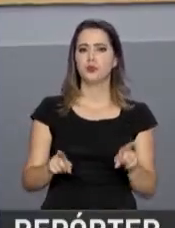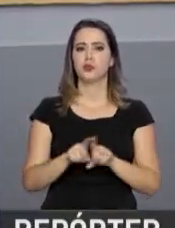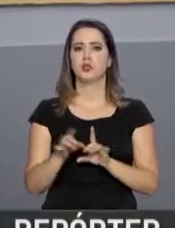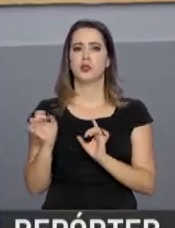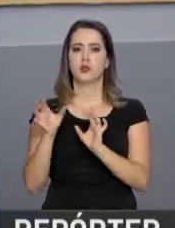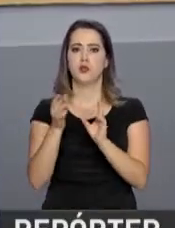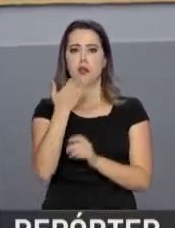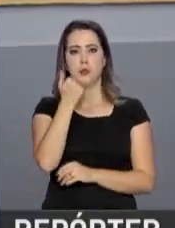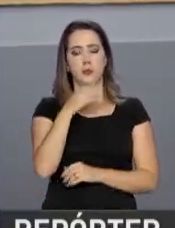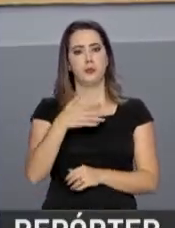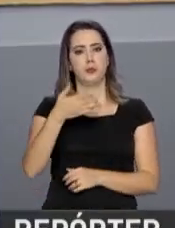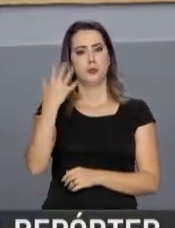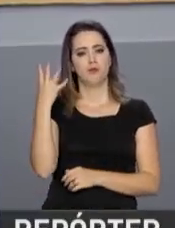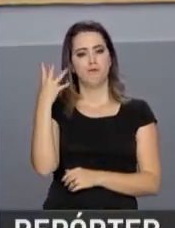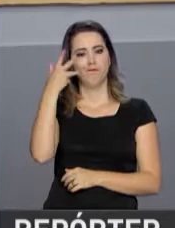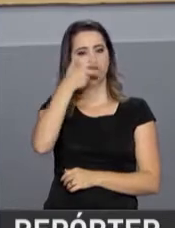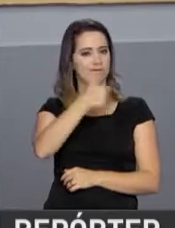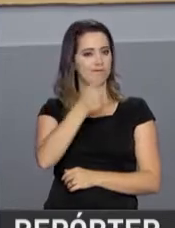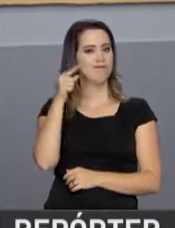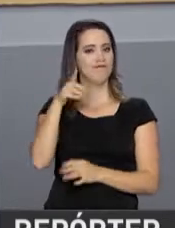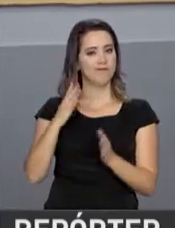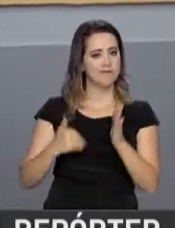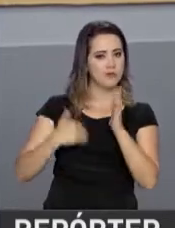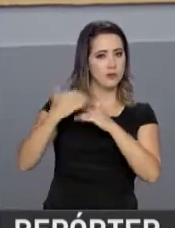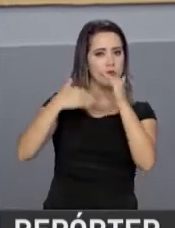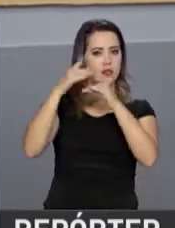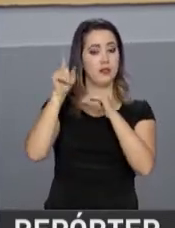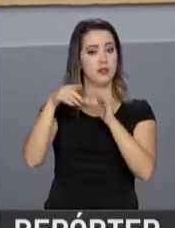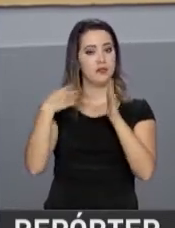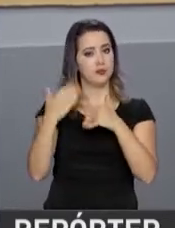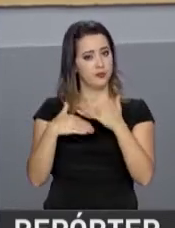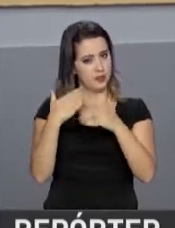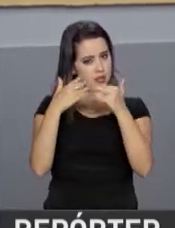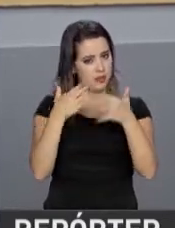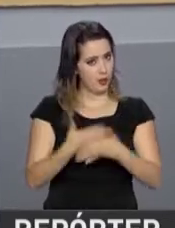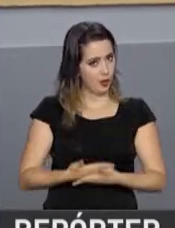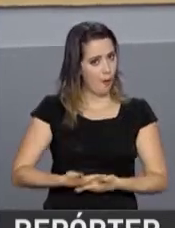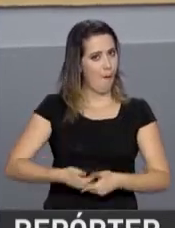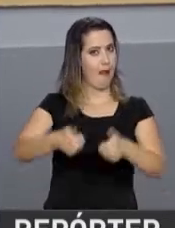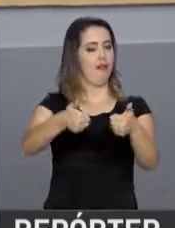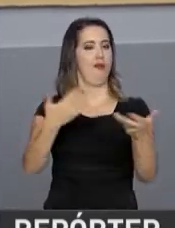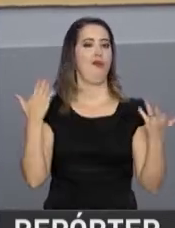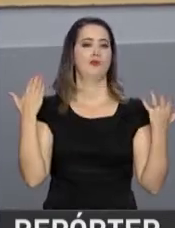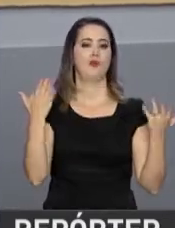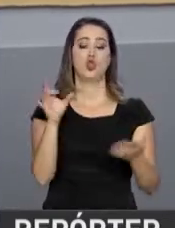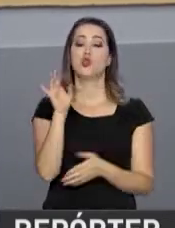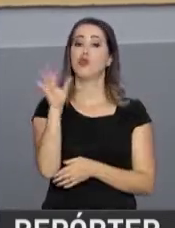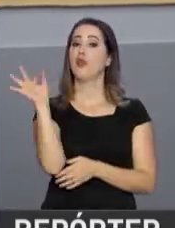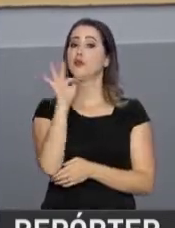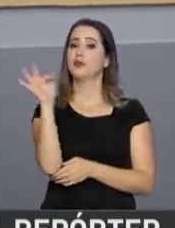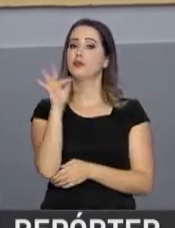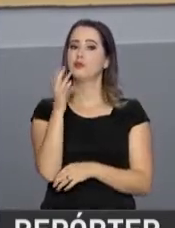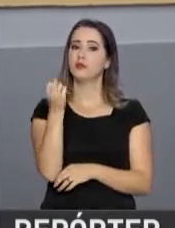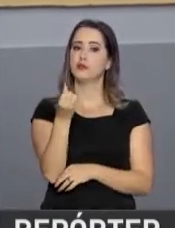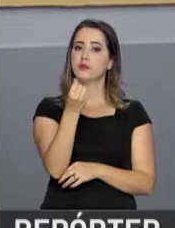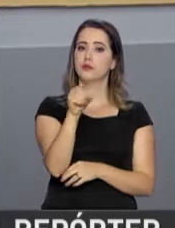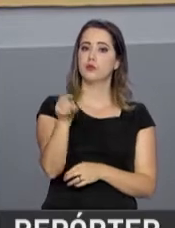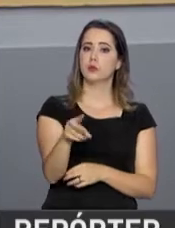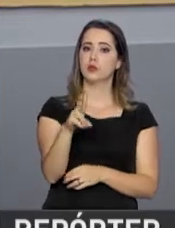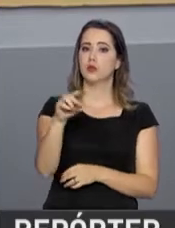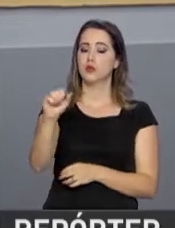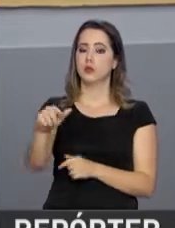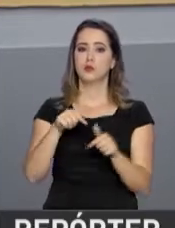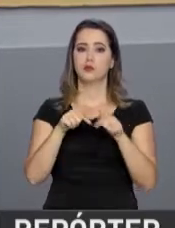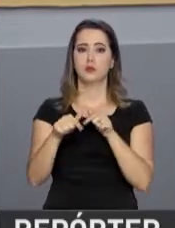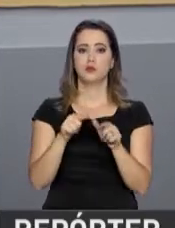alimentação ea beleza é o que mais se destaca quando o assunto é crescimento nessa área só em fevereiro 66 mil vagas de